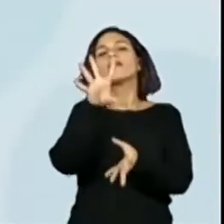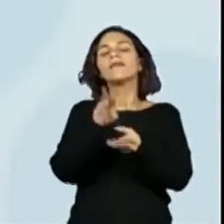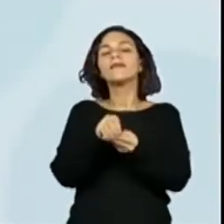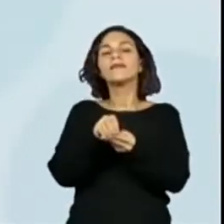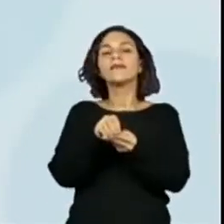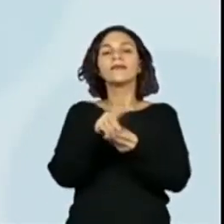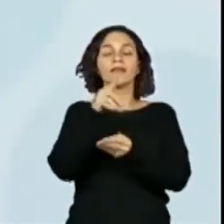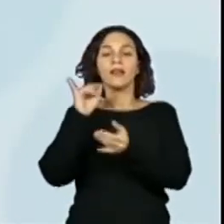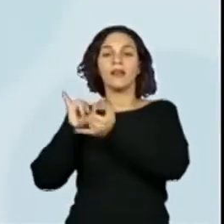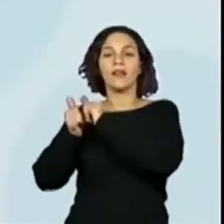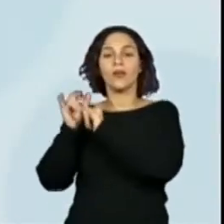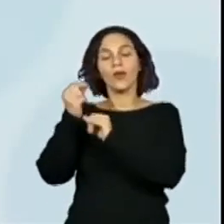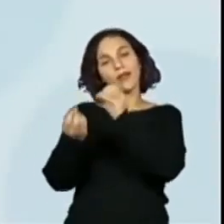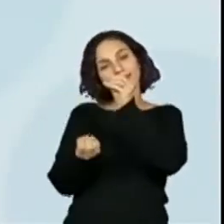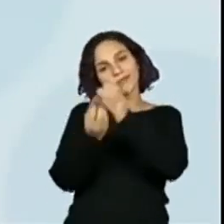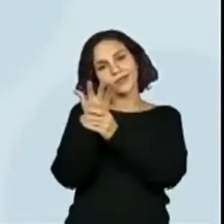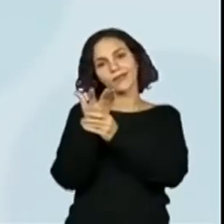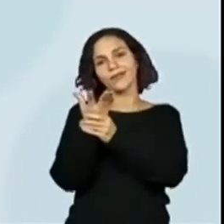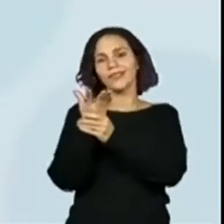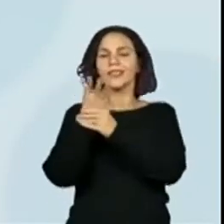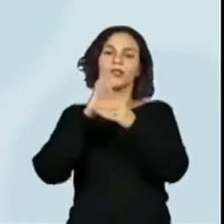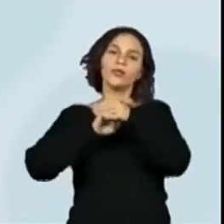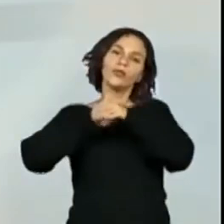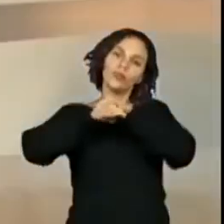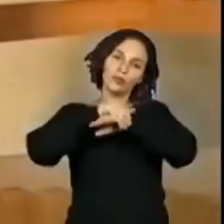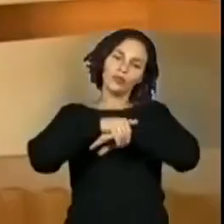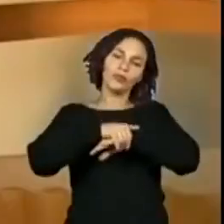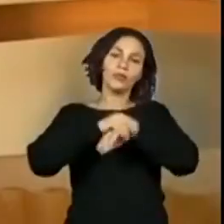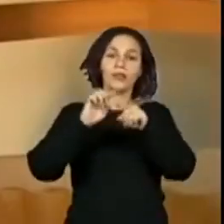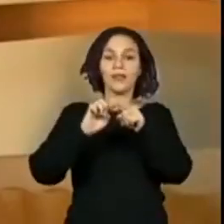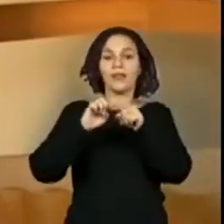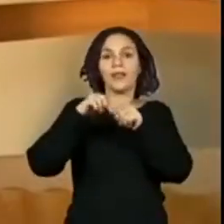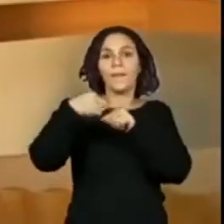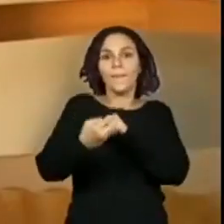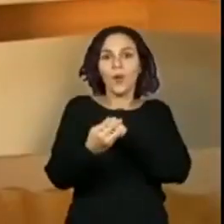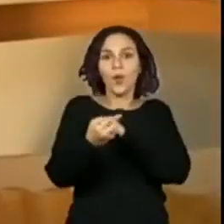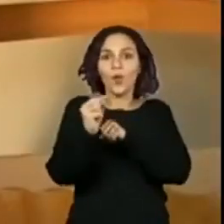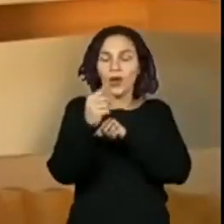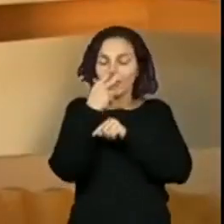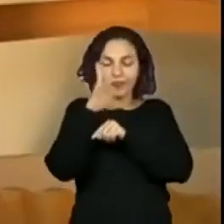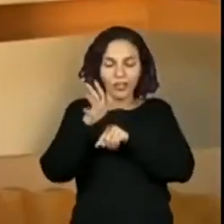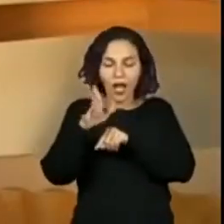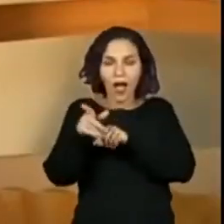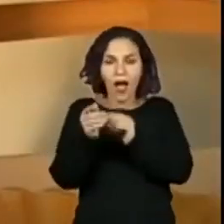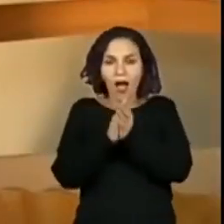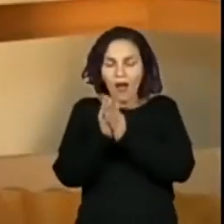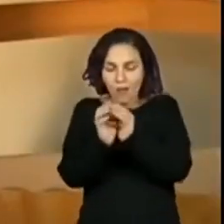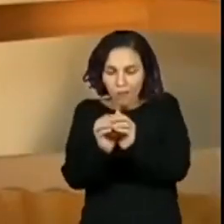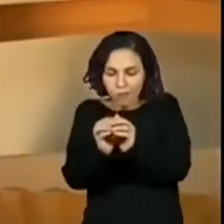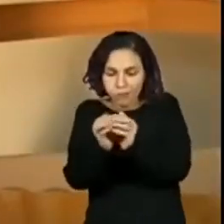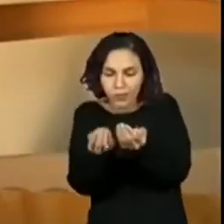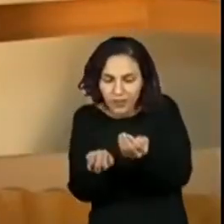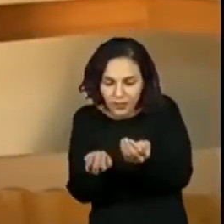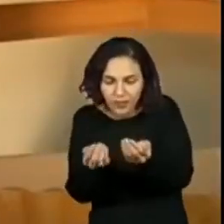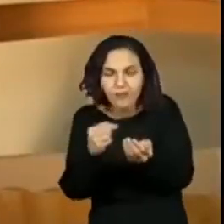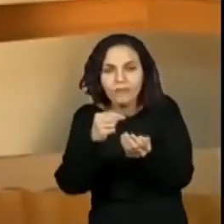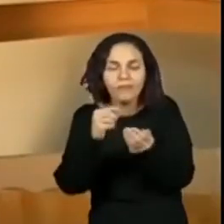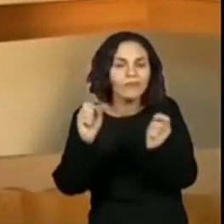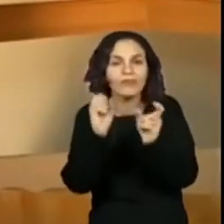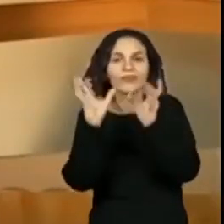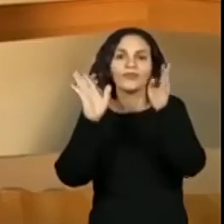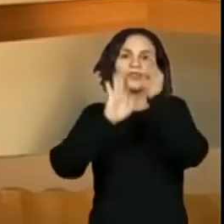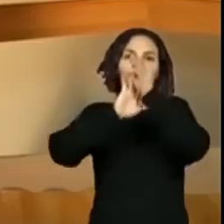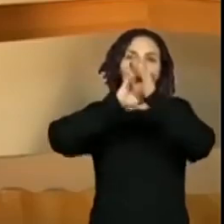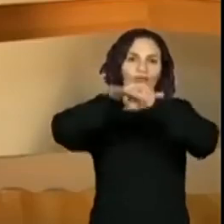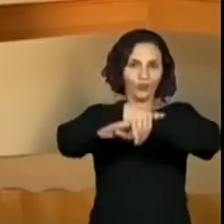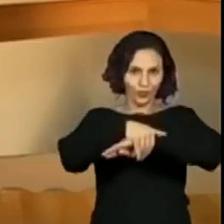O surgimento da noite após essa expectativa realizada dos criados ao quebrar o coco